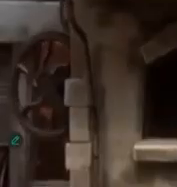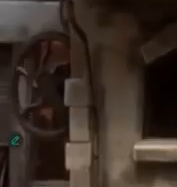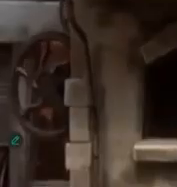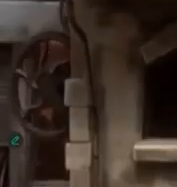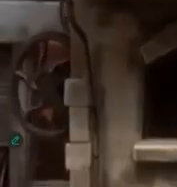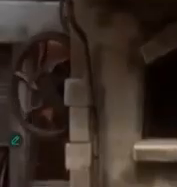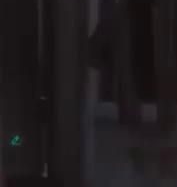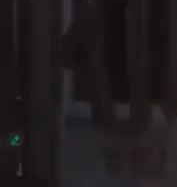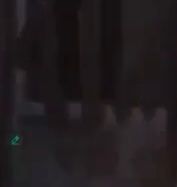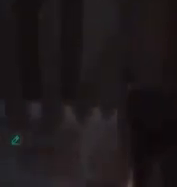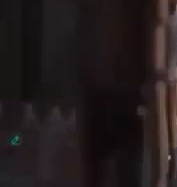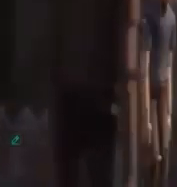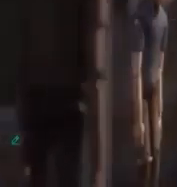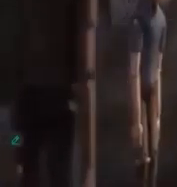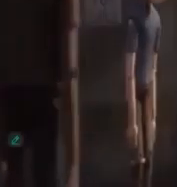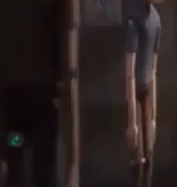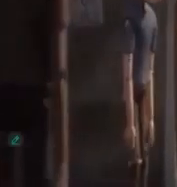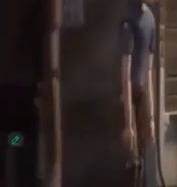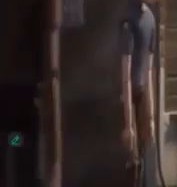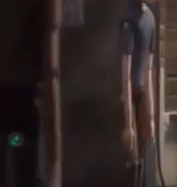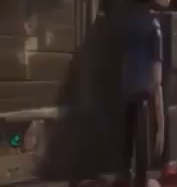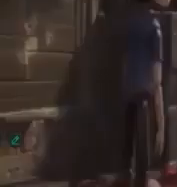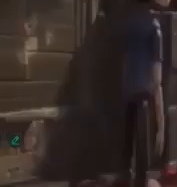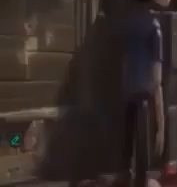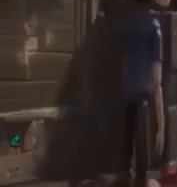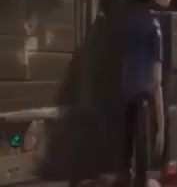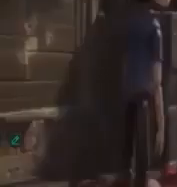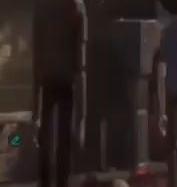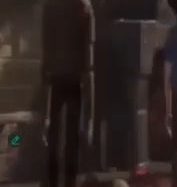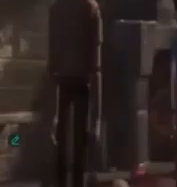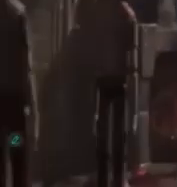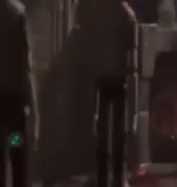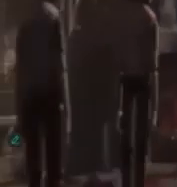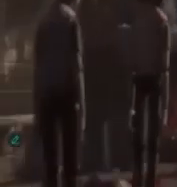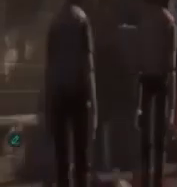ticking clock to kill away.